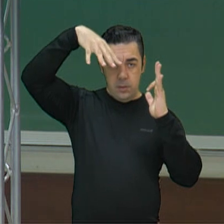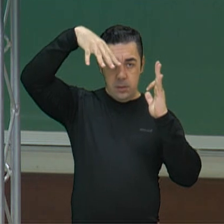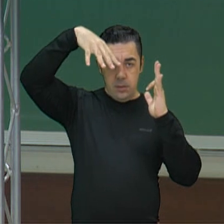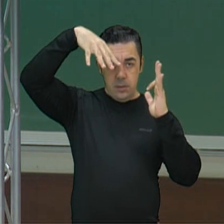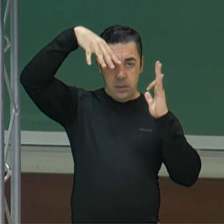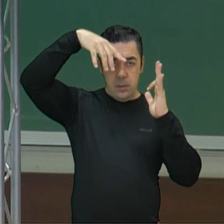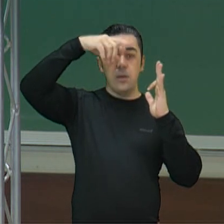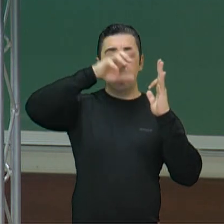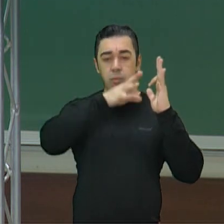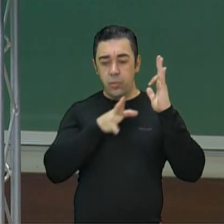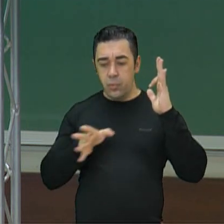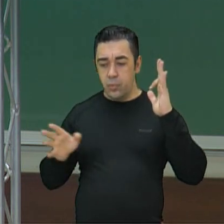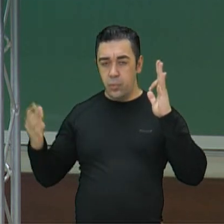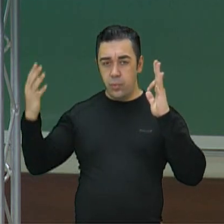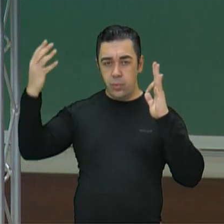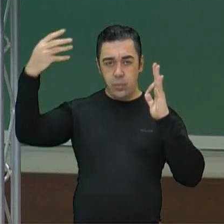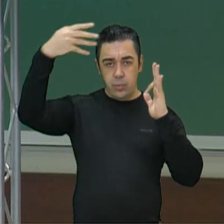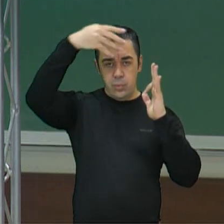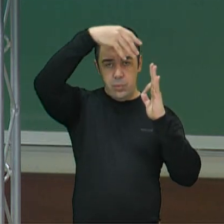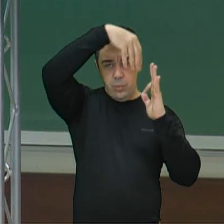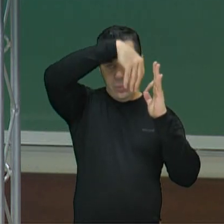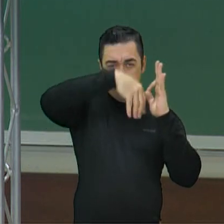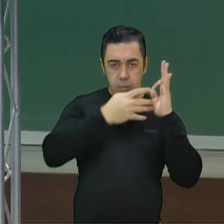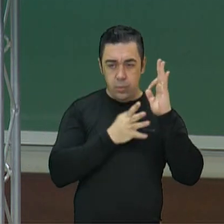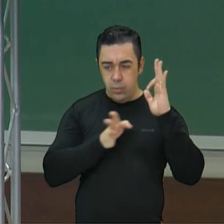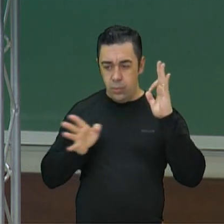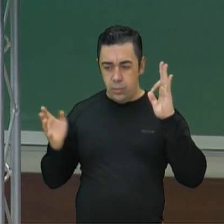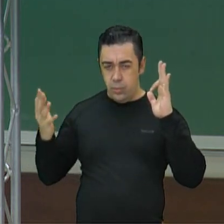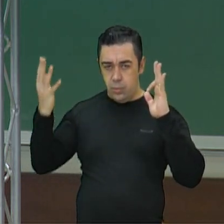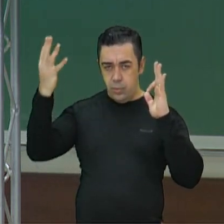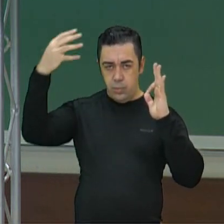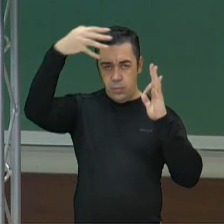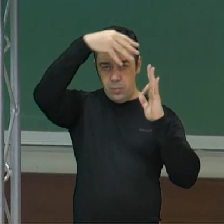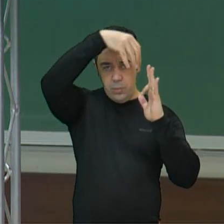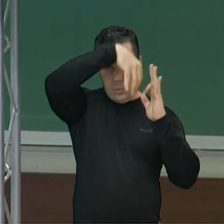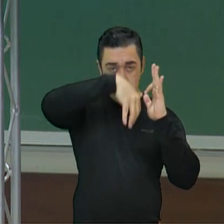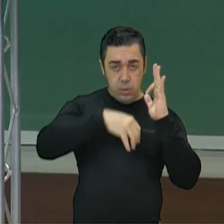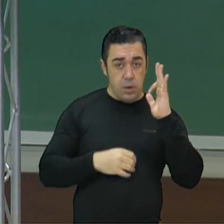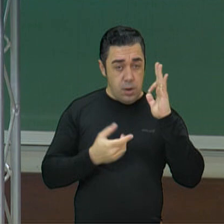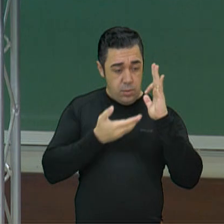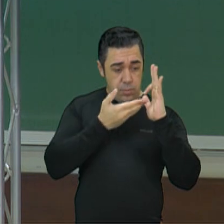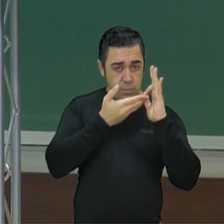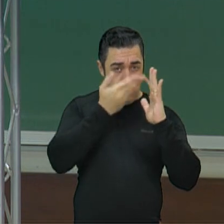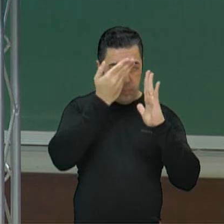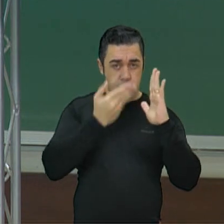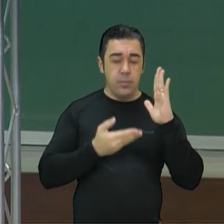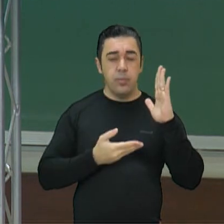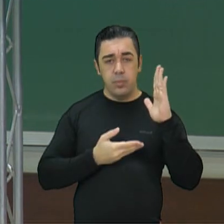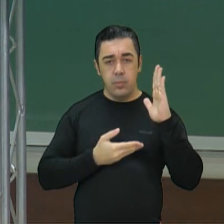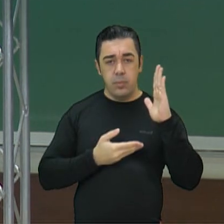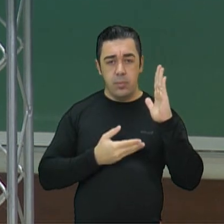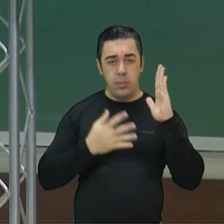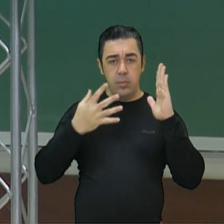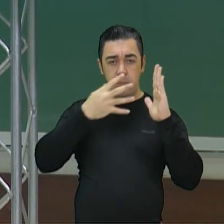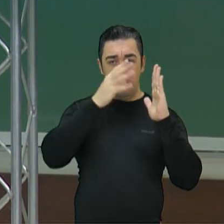se movimentando aqui, ó. Tá? Se movimentando nesse sentido.